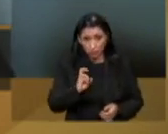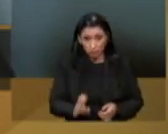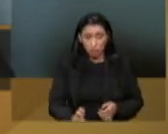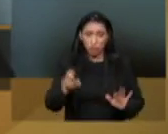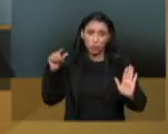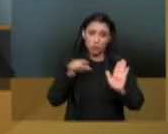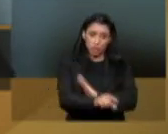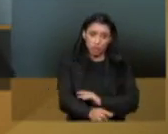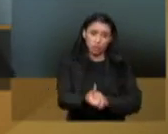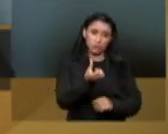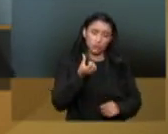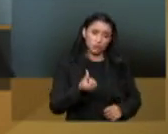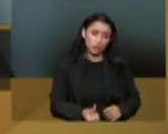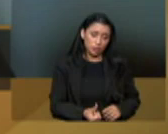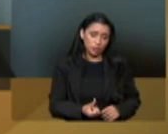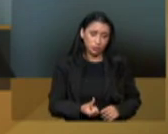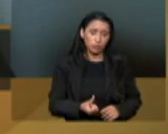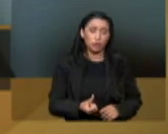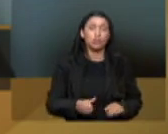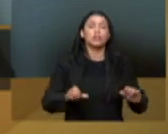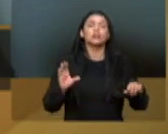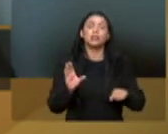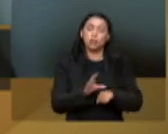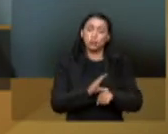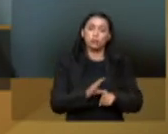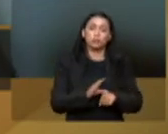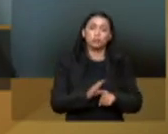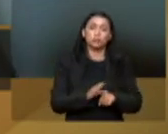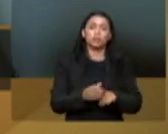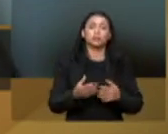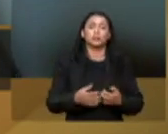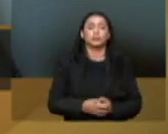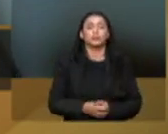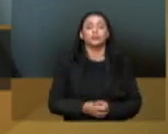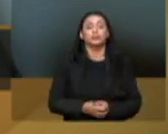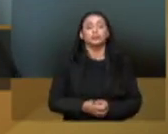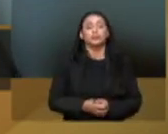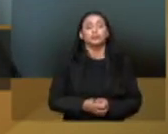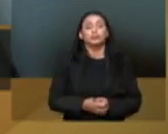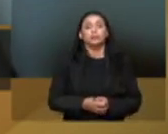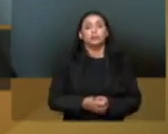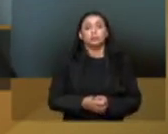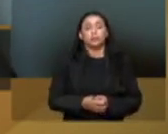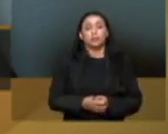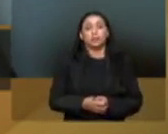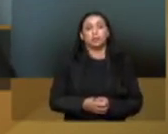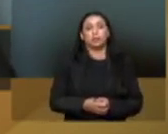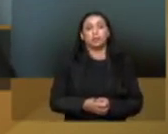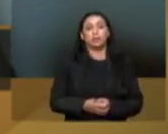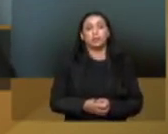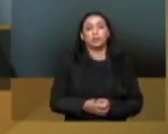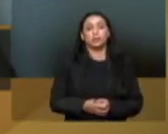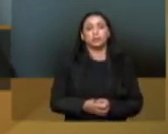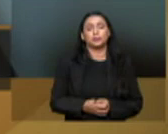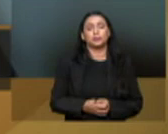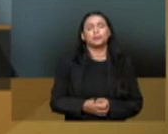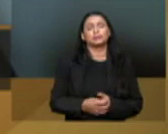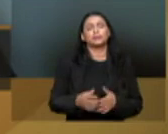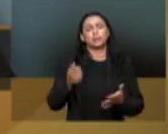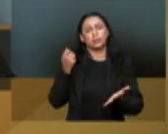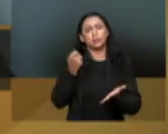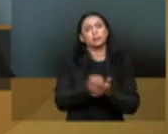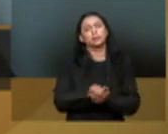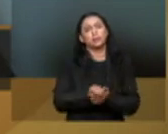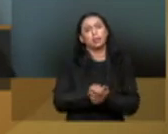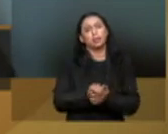195, parágrafo 6º da Constituição. O simples fato de essas contribuições